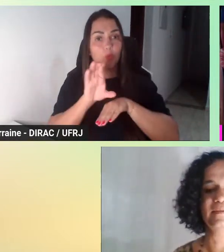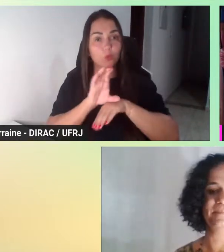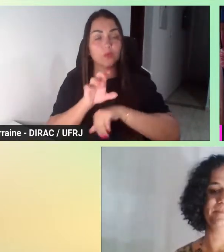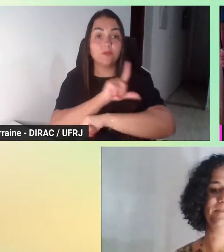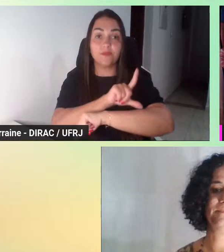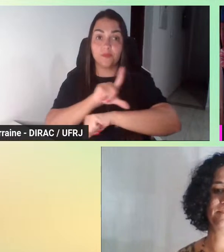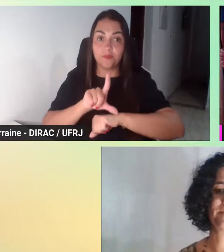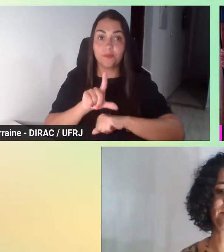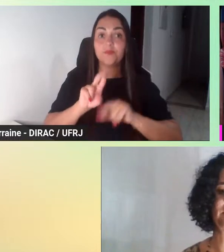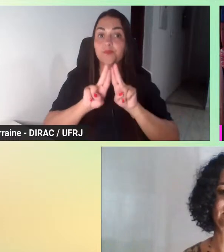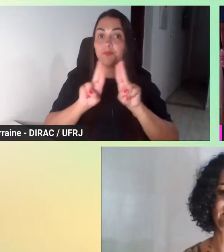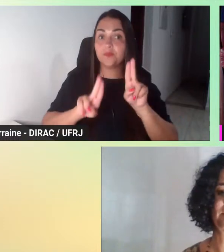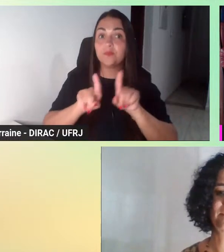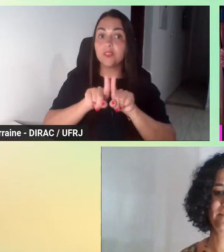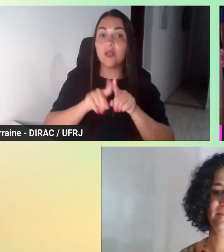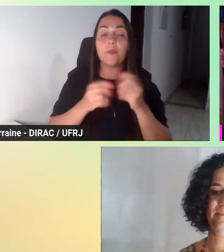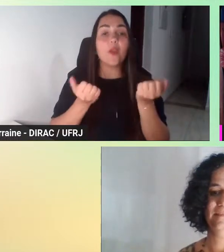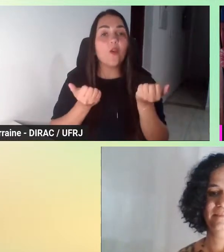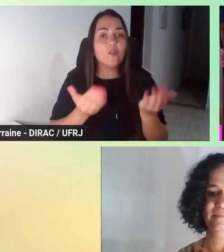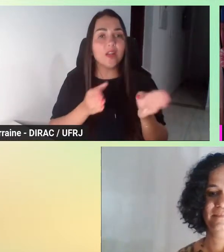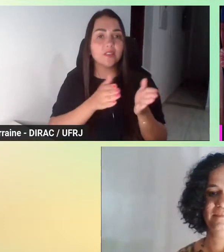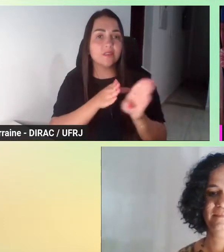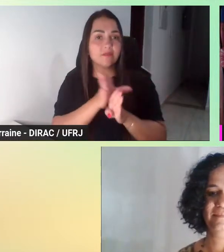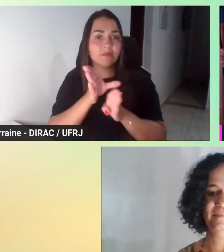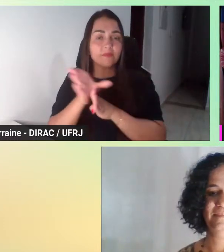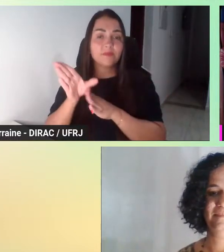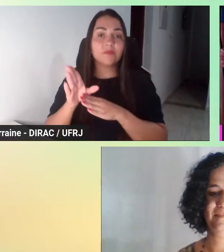presta consultoria na área de educação na Rede Privada.